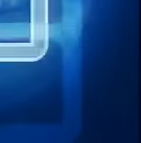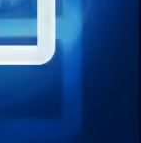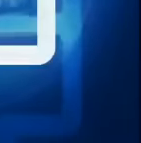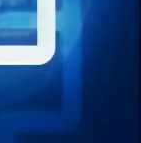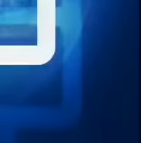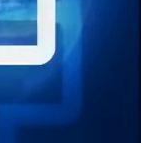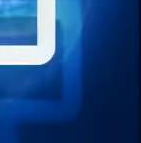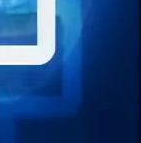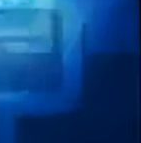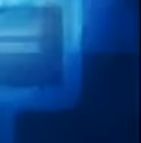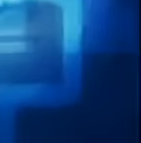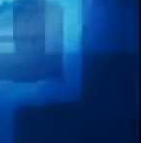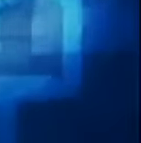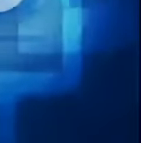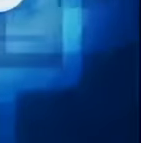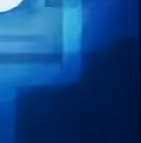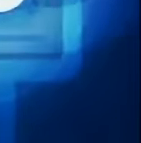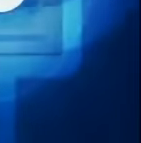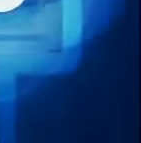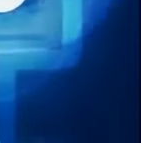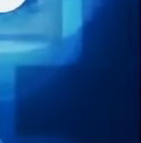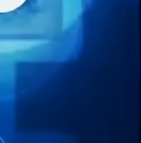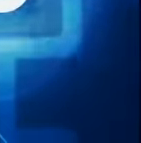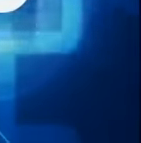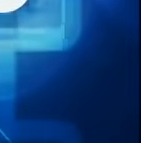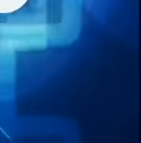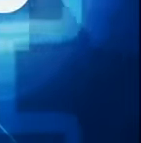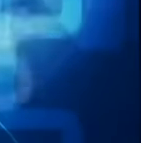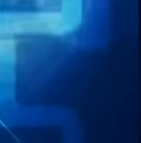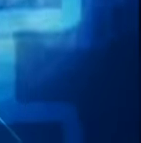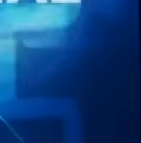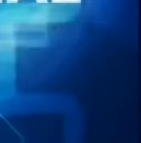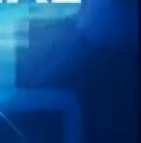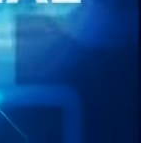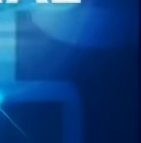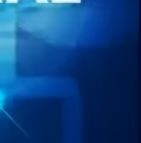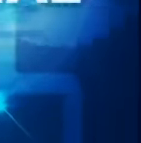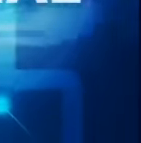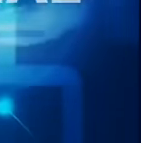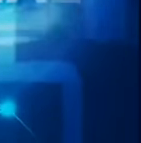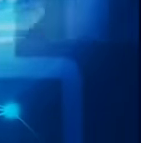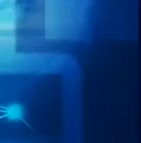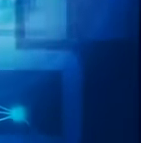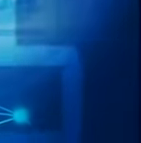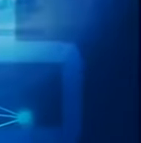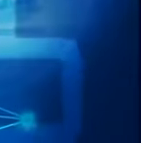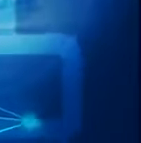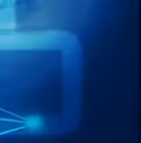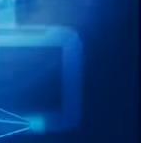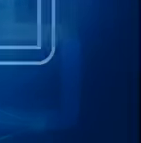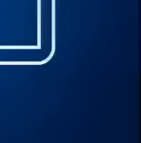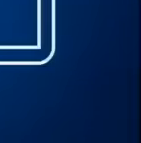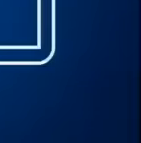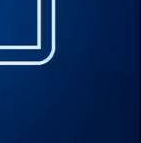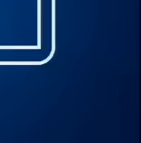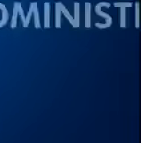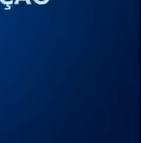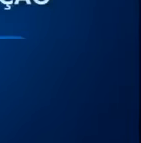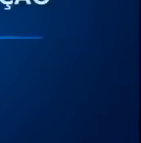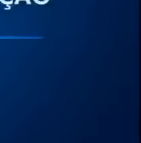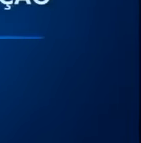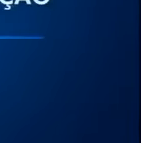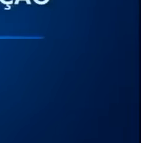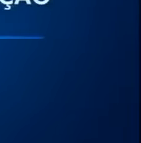A FIA tem convênios com universidades pelo mundo, onde seus alunos podem ter vivência internacional. Isso faz